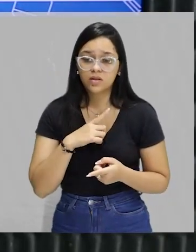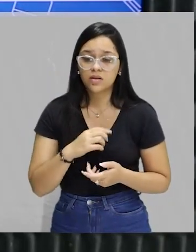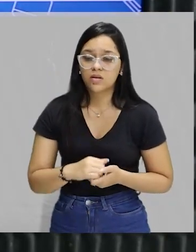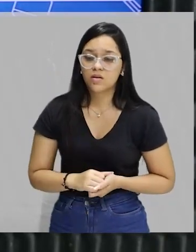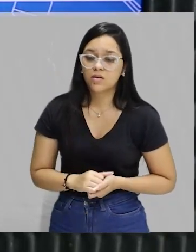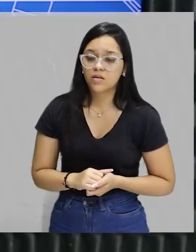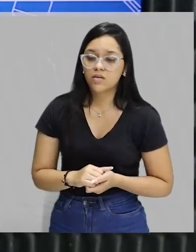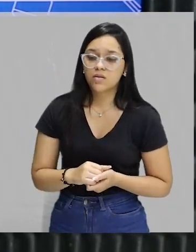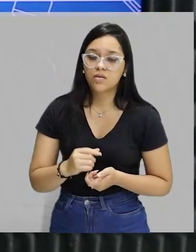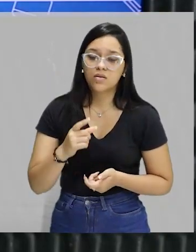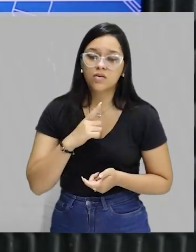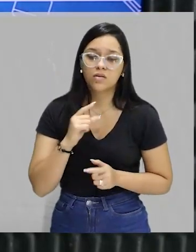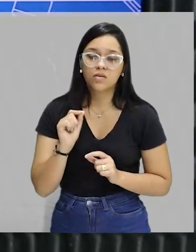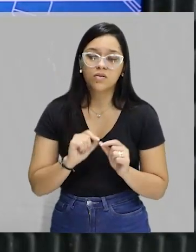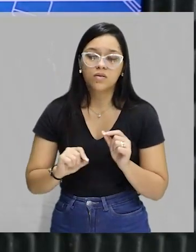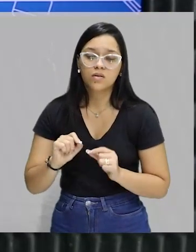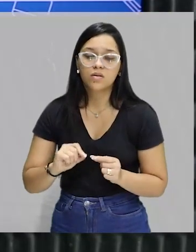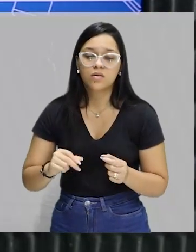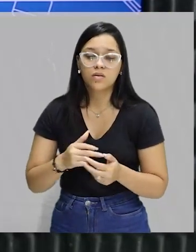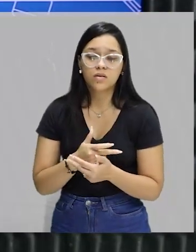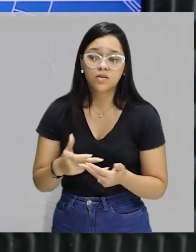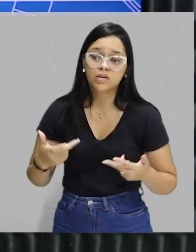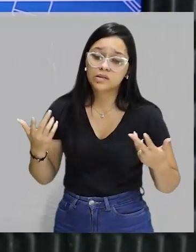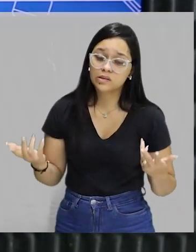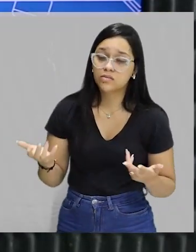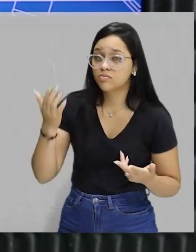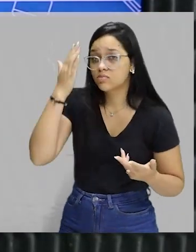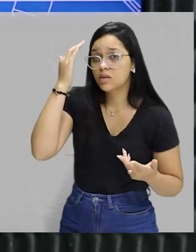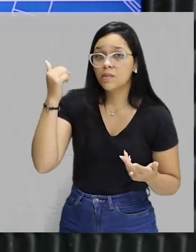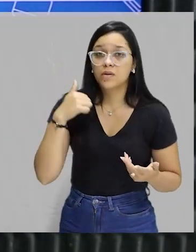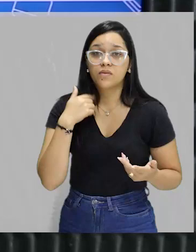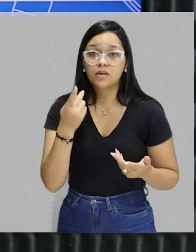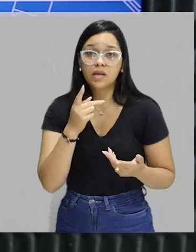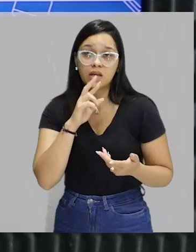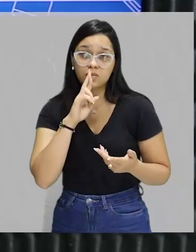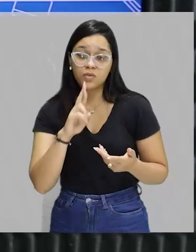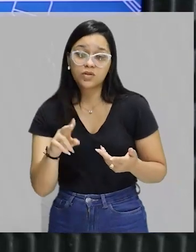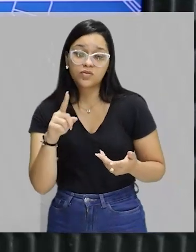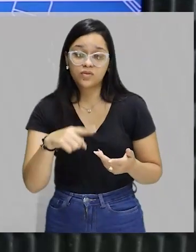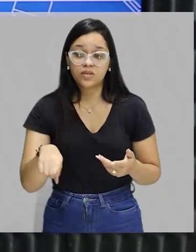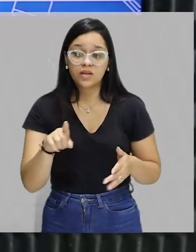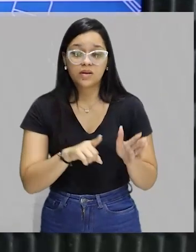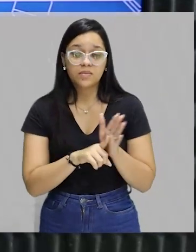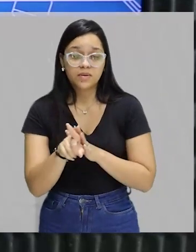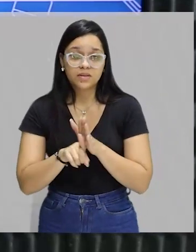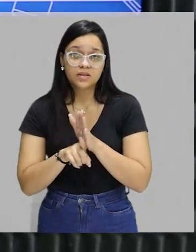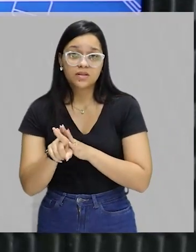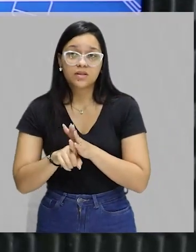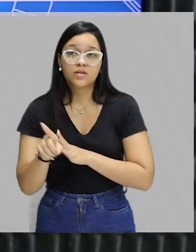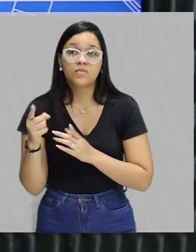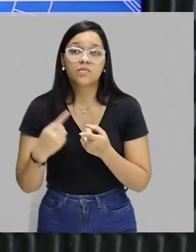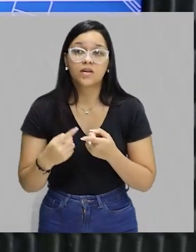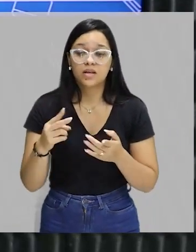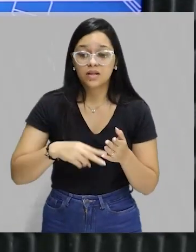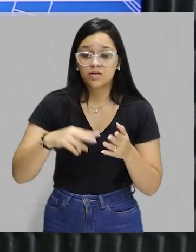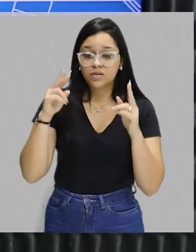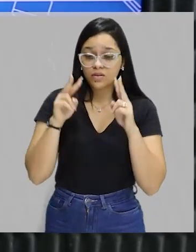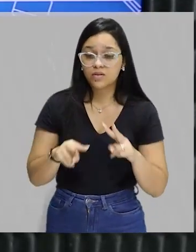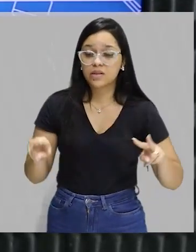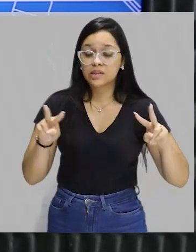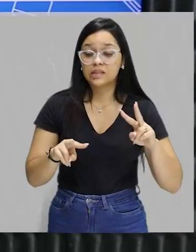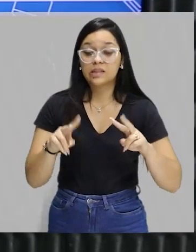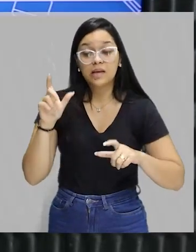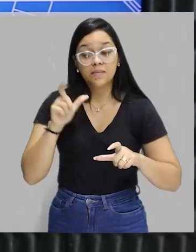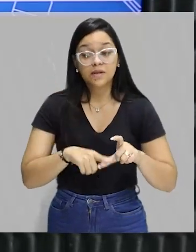levante de possibilidade. Há imagens escondidas na tela? Pois é, eu não vou dar a resposta para vocês, eu vou deixar vocês pesquisando. Por quê? Porque a leitura de imagem depende